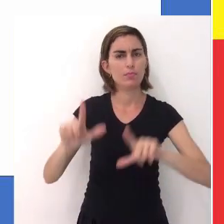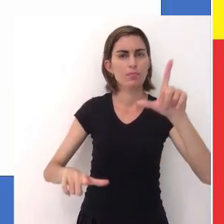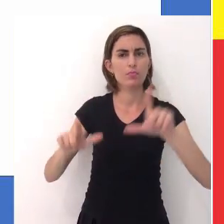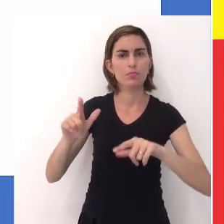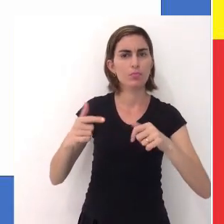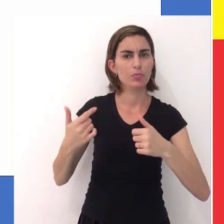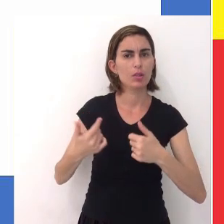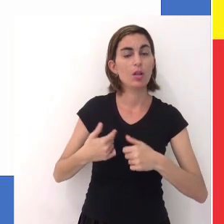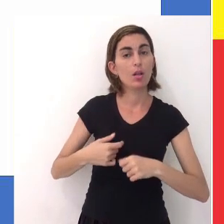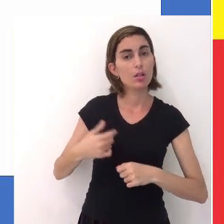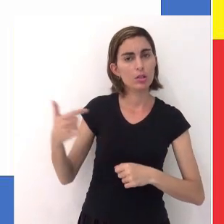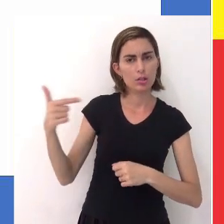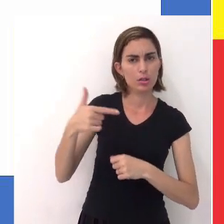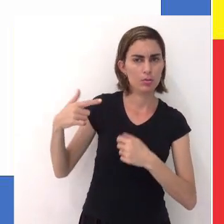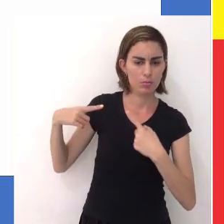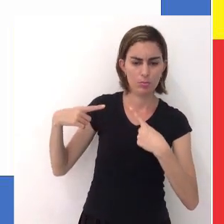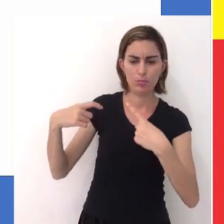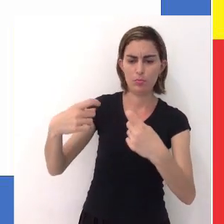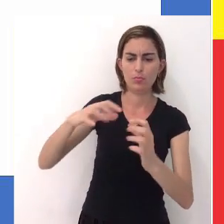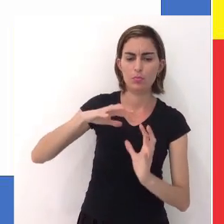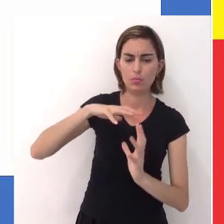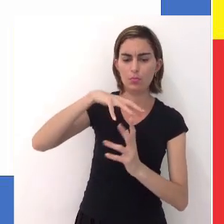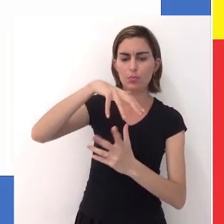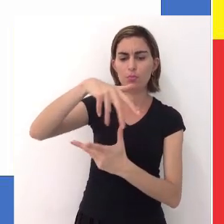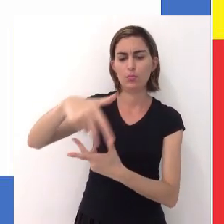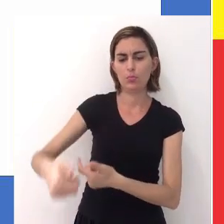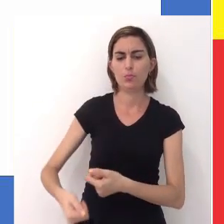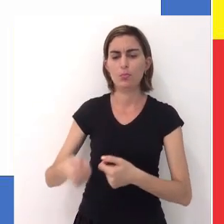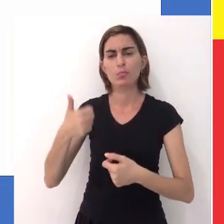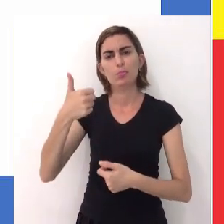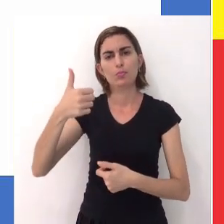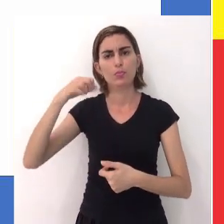aí a Segunda Guerra Mundial, tá? Que foi entre